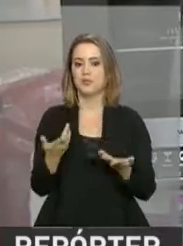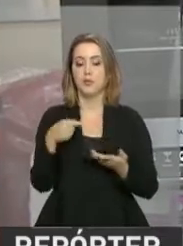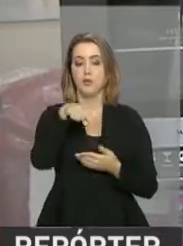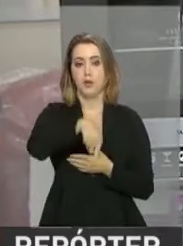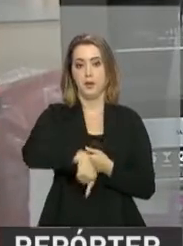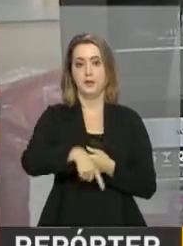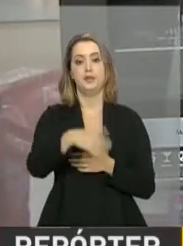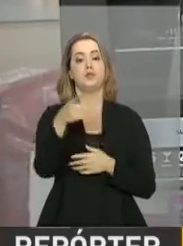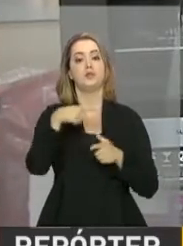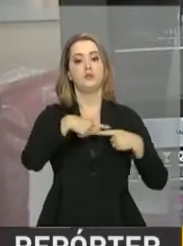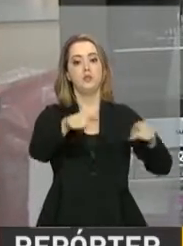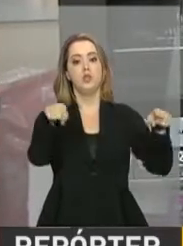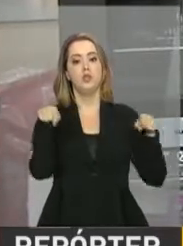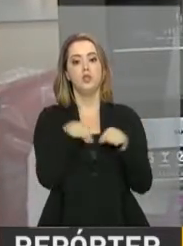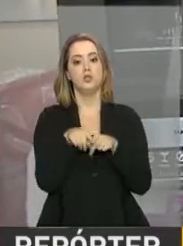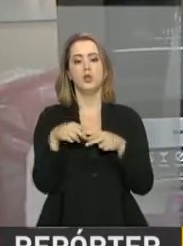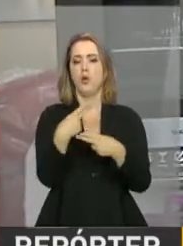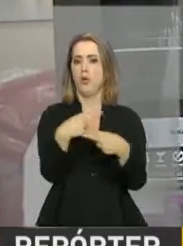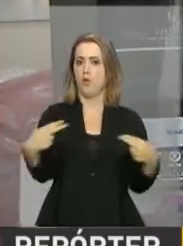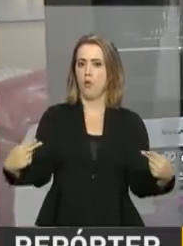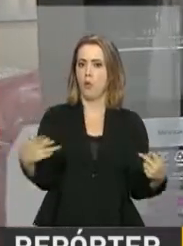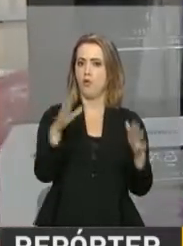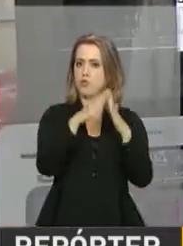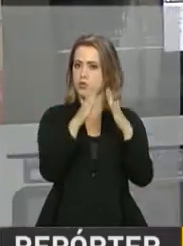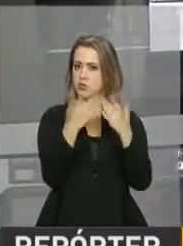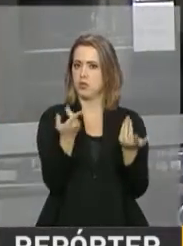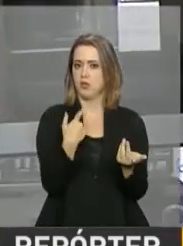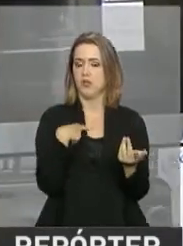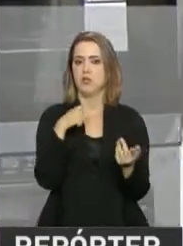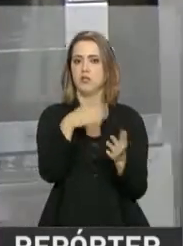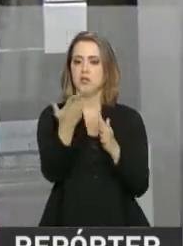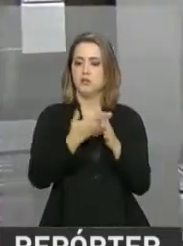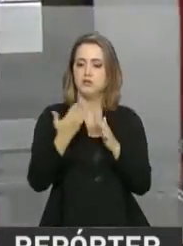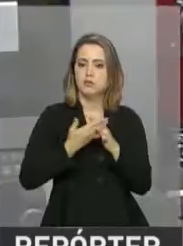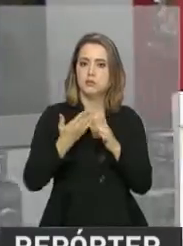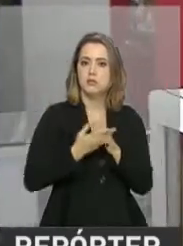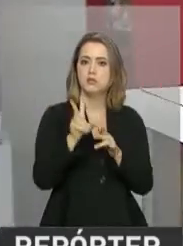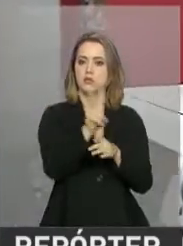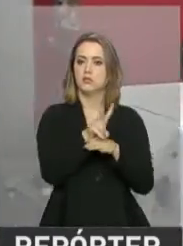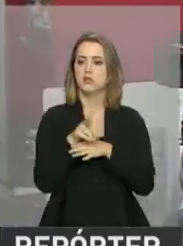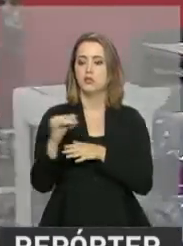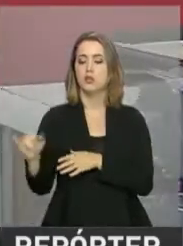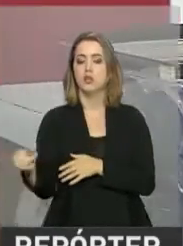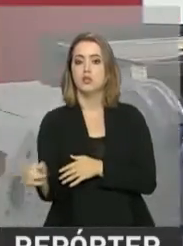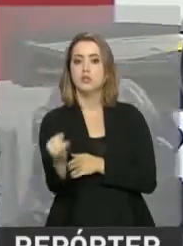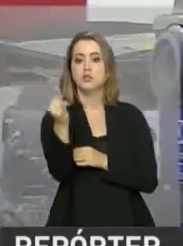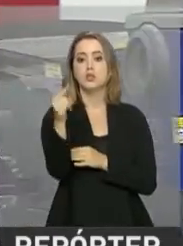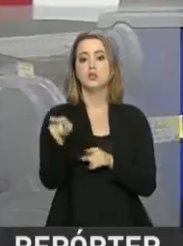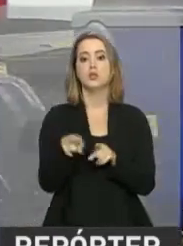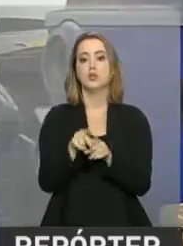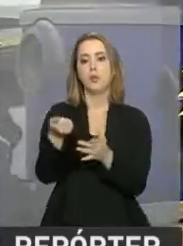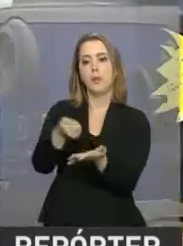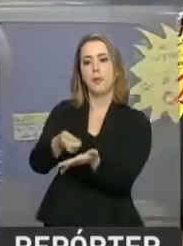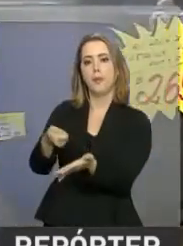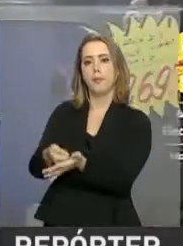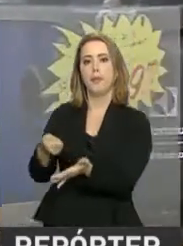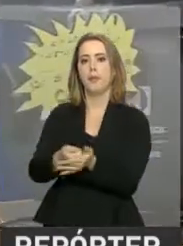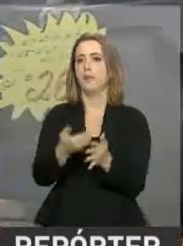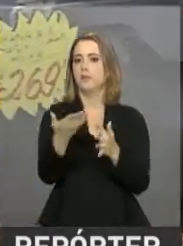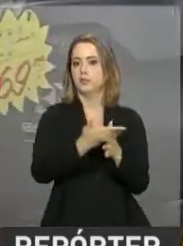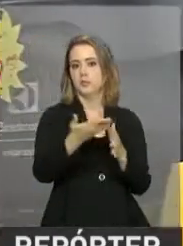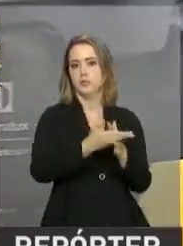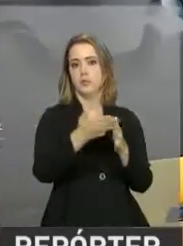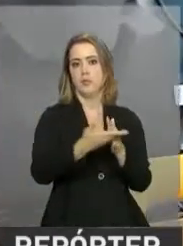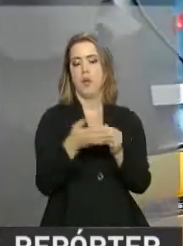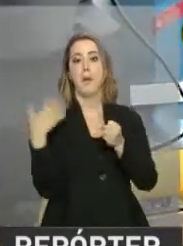exemplo vende eletrodomésticos trabalha com o crediário e os juros que são cobrados nas prestações têm como